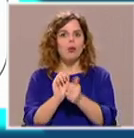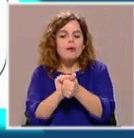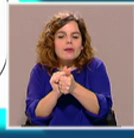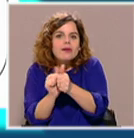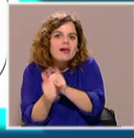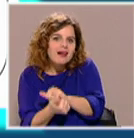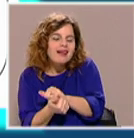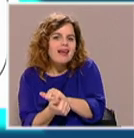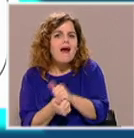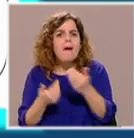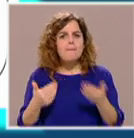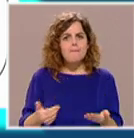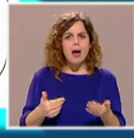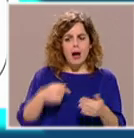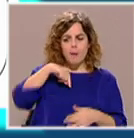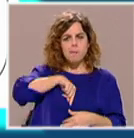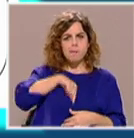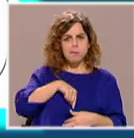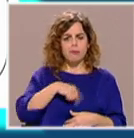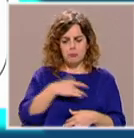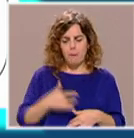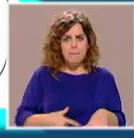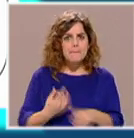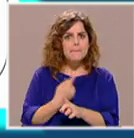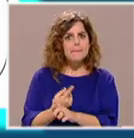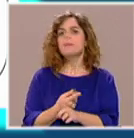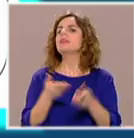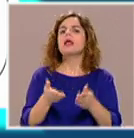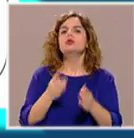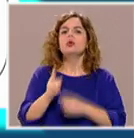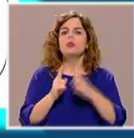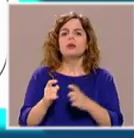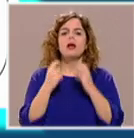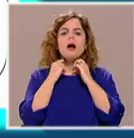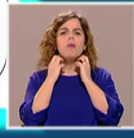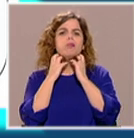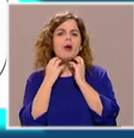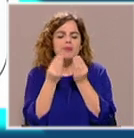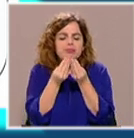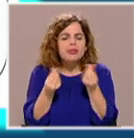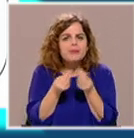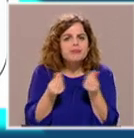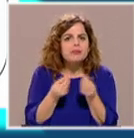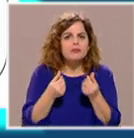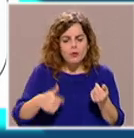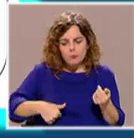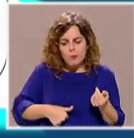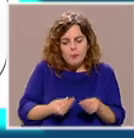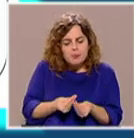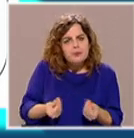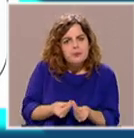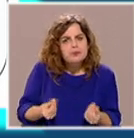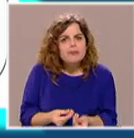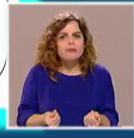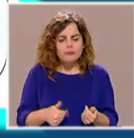para auxiliar estes órgãos, existem outros, que são as glândulas anexas, que produzem substâncias. Essas substâncias são,